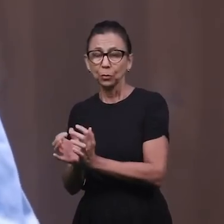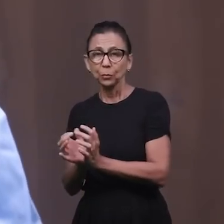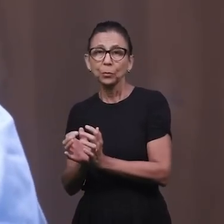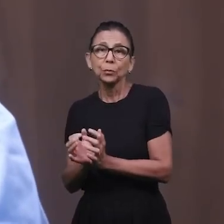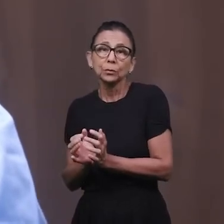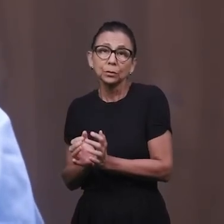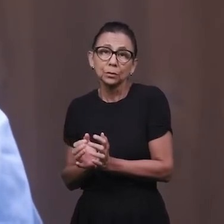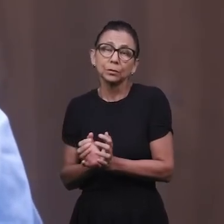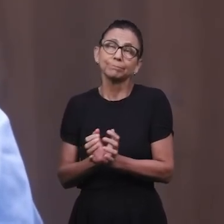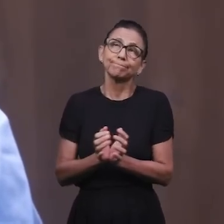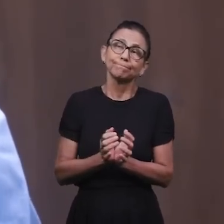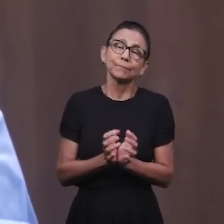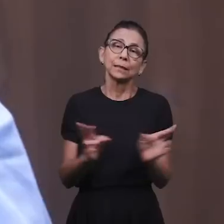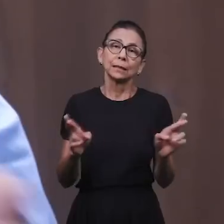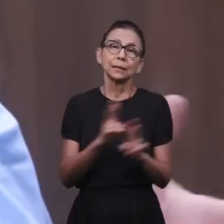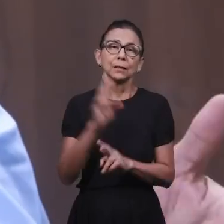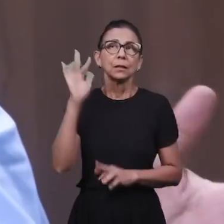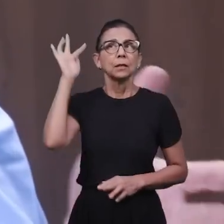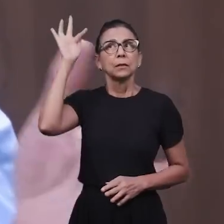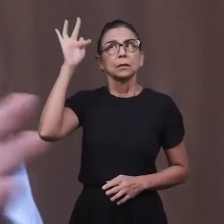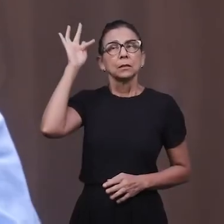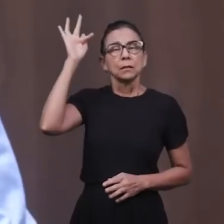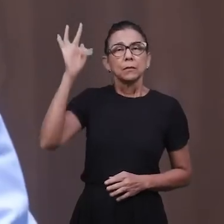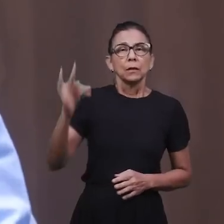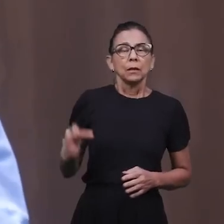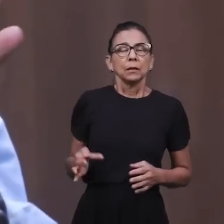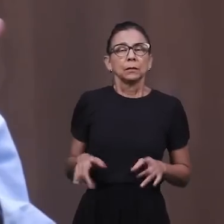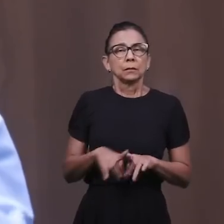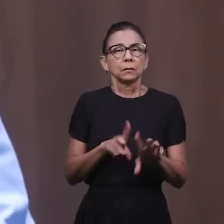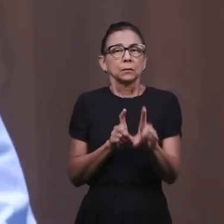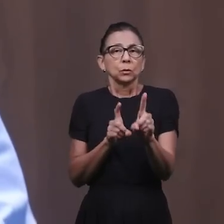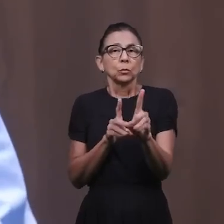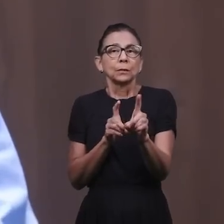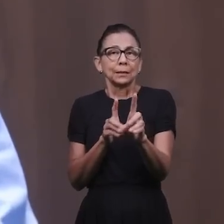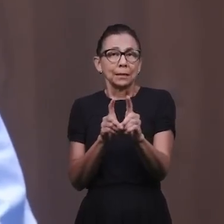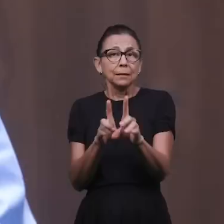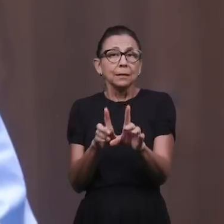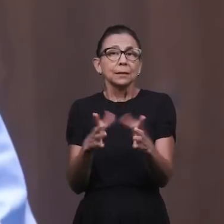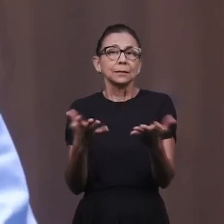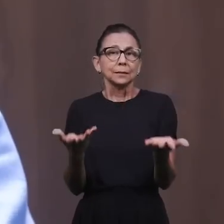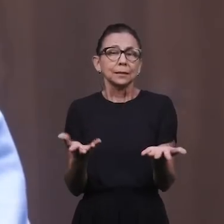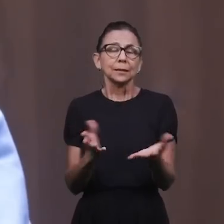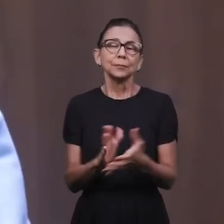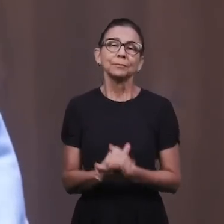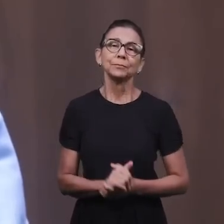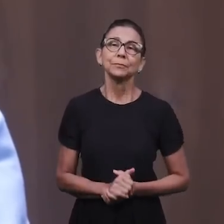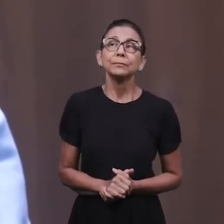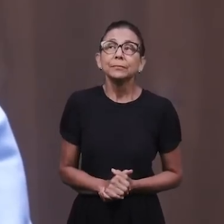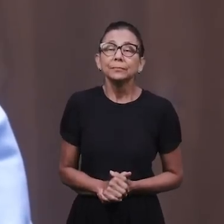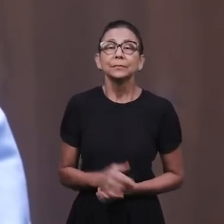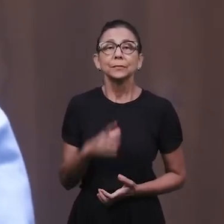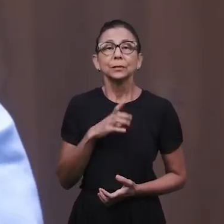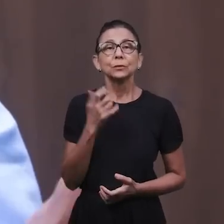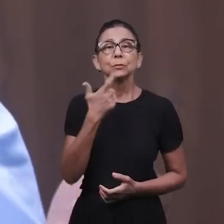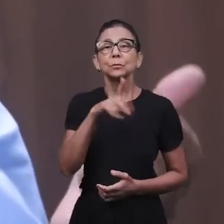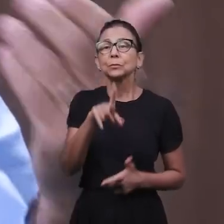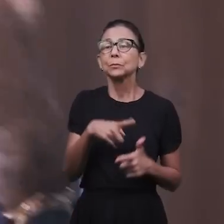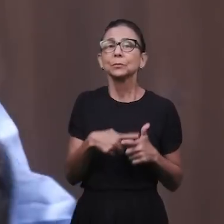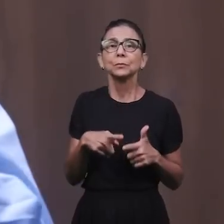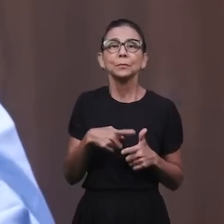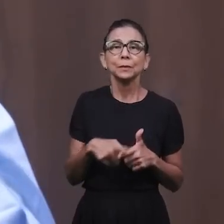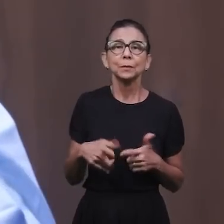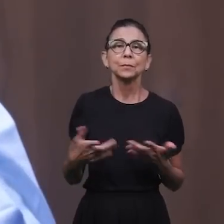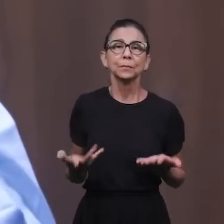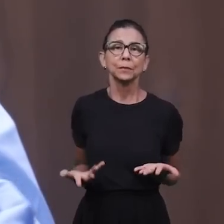assunto. E é esse assunto que a gente pergunta. Você está perguntando aqui se convém. Deixa eu fazer uma... Normalmente a gente que